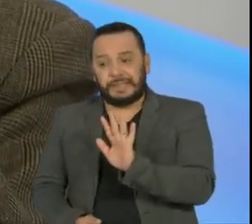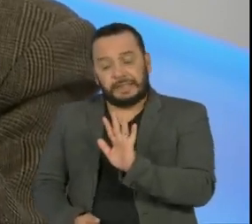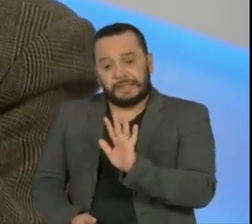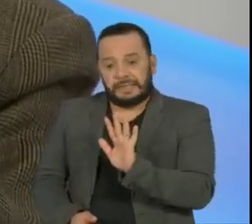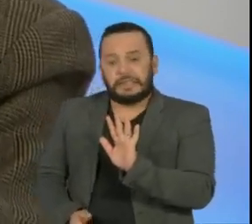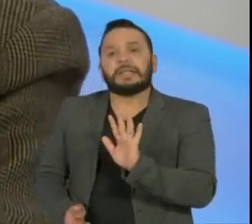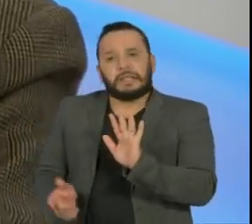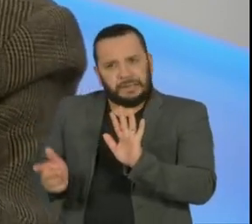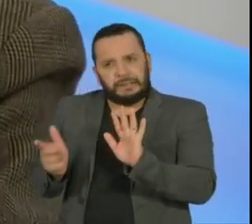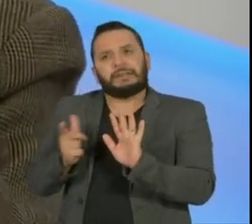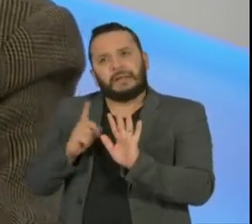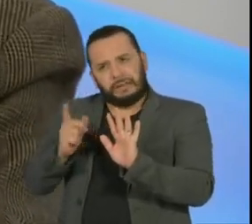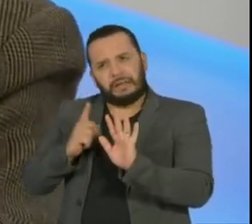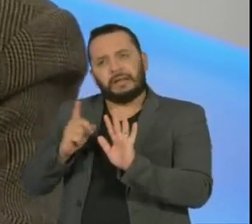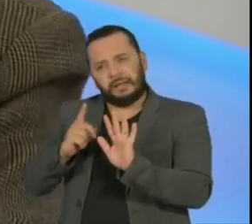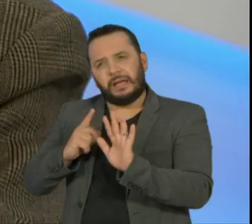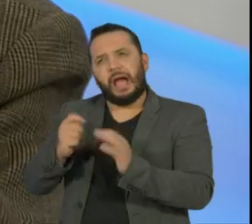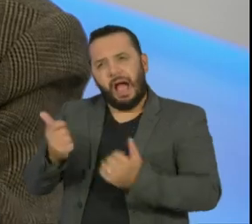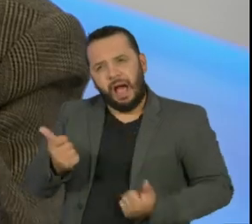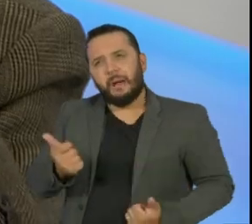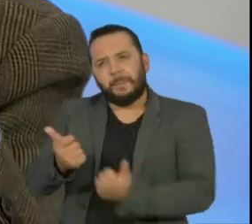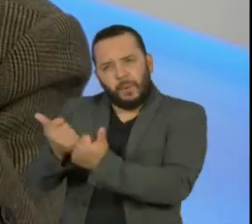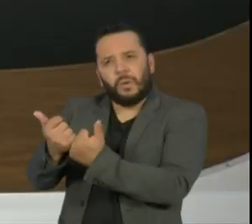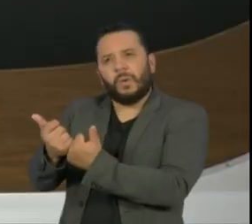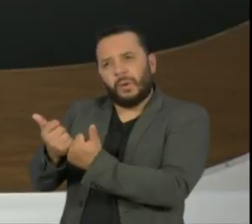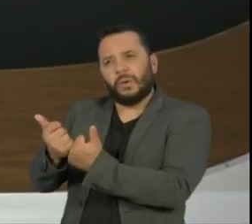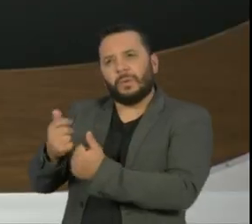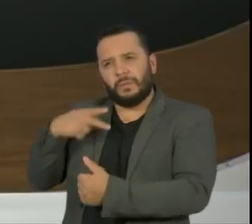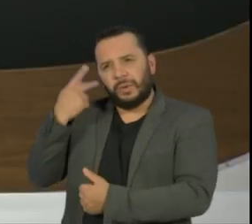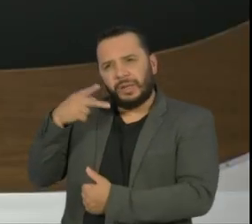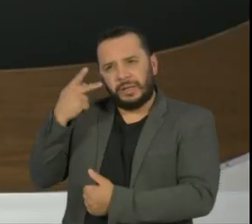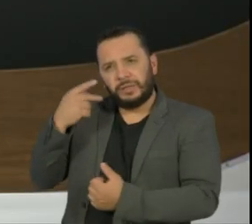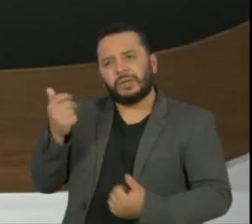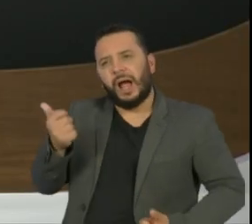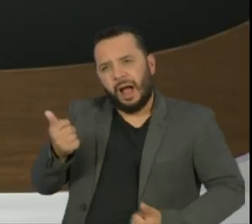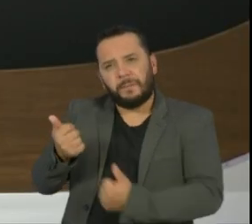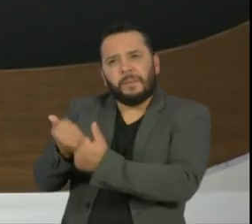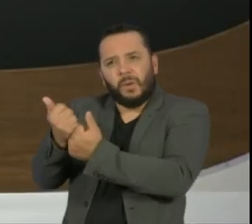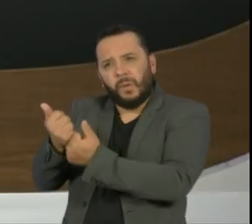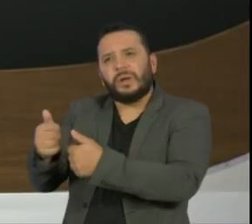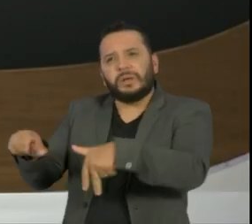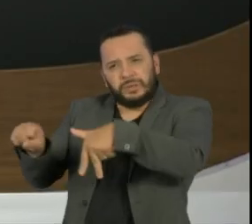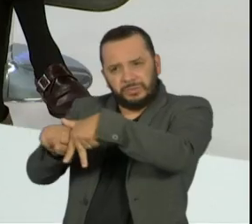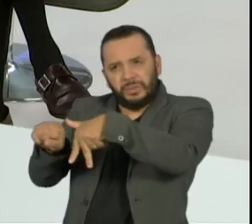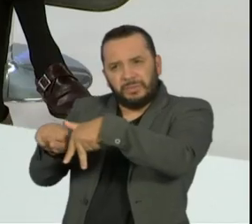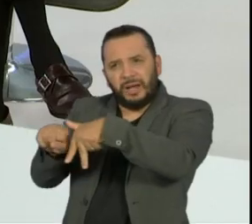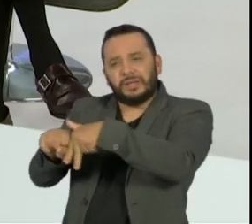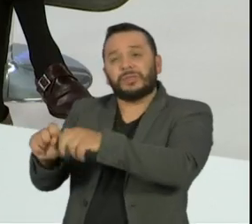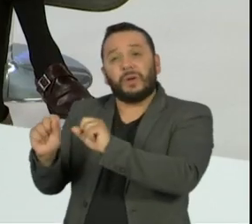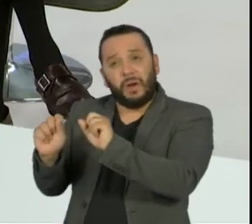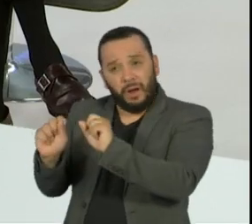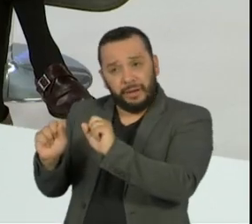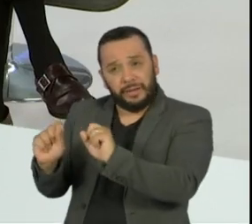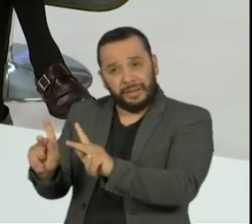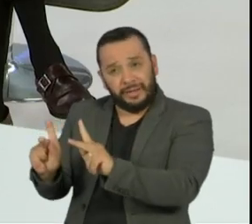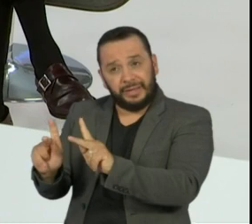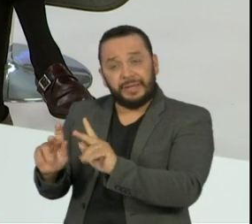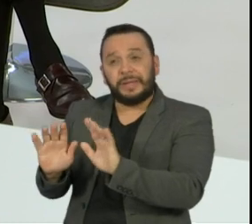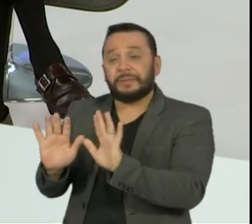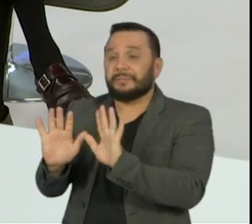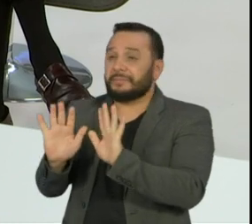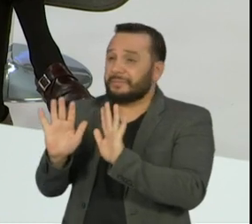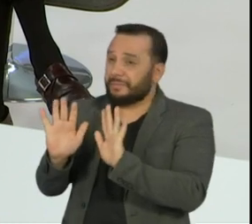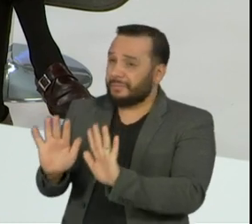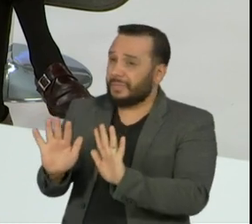relevância e dar apoio político e dar apoio diplomático a ele mas acho que isso tudo